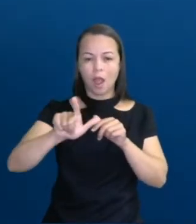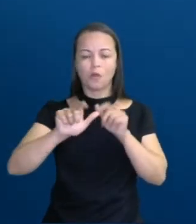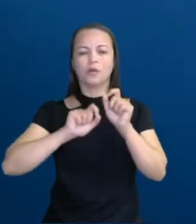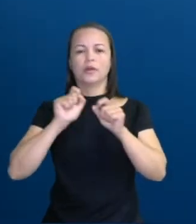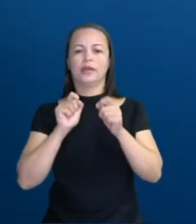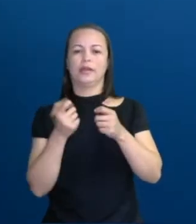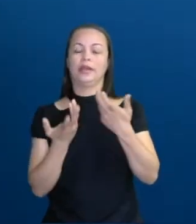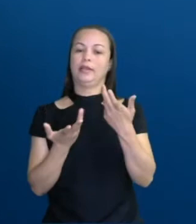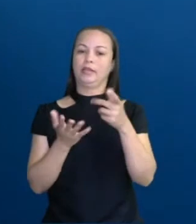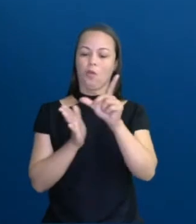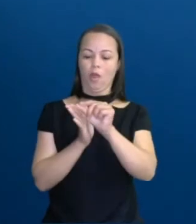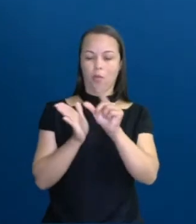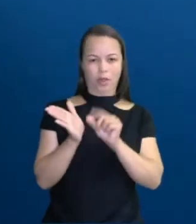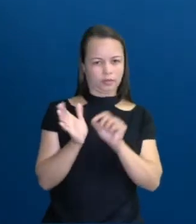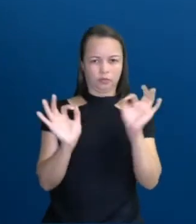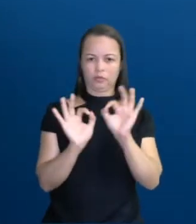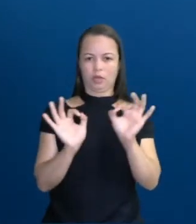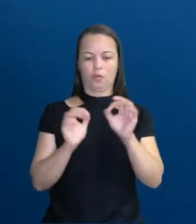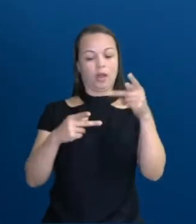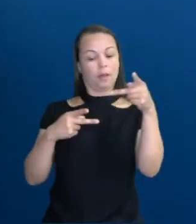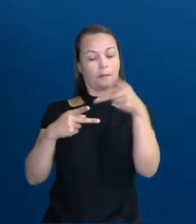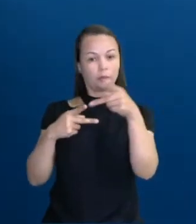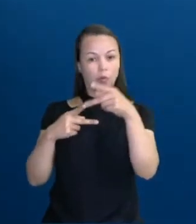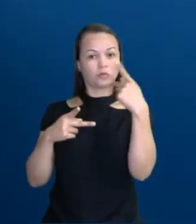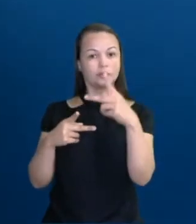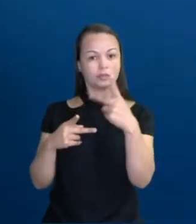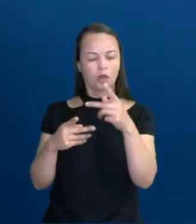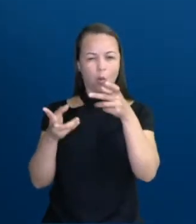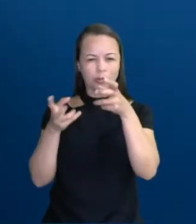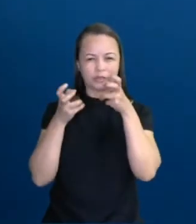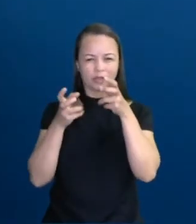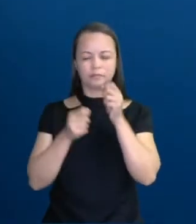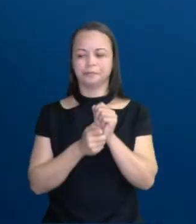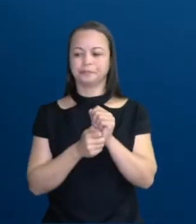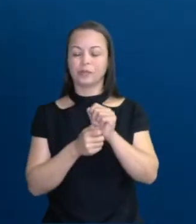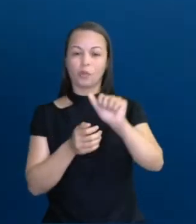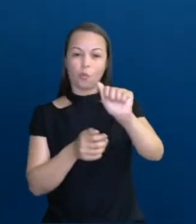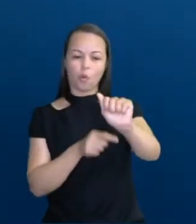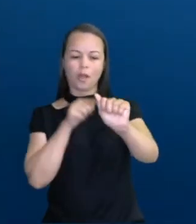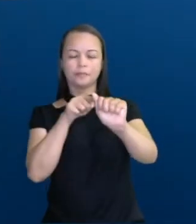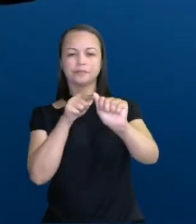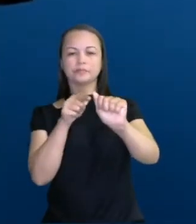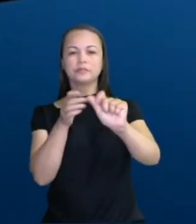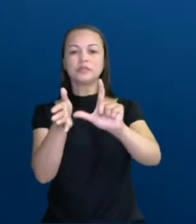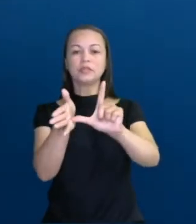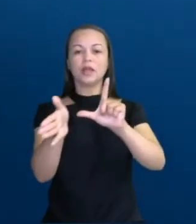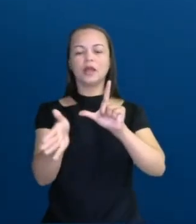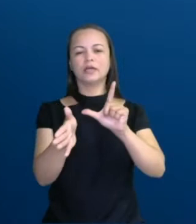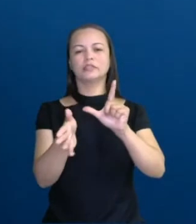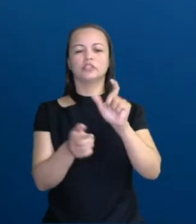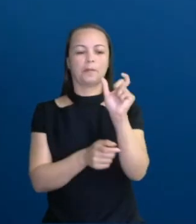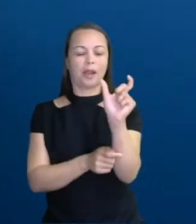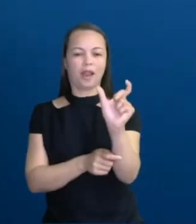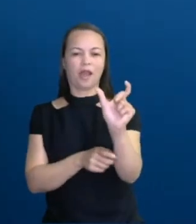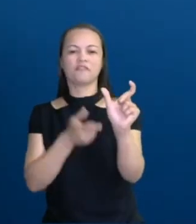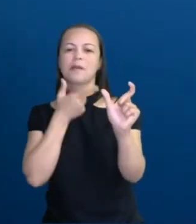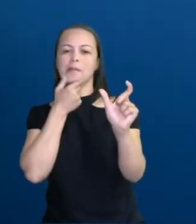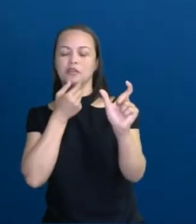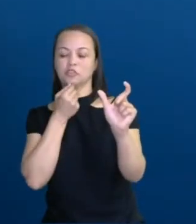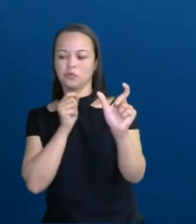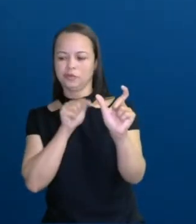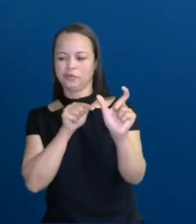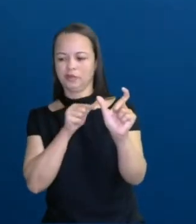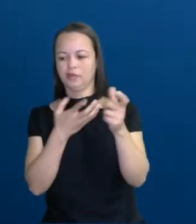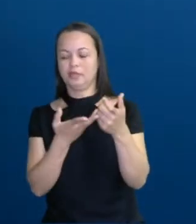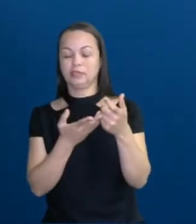é o que acontece aqui ó percebam que a está aparecendo antes de uma palavra masculina Então nesse